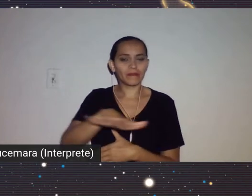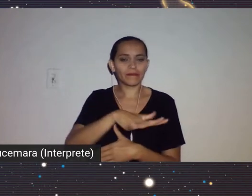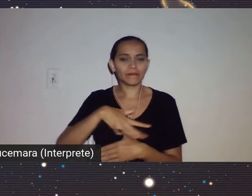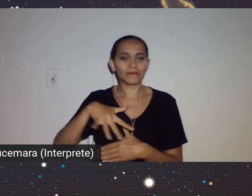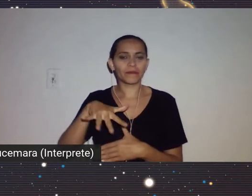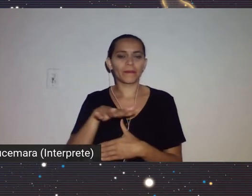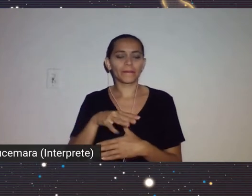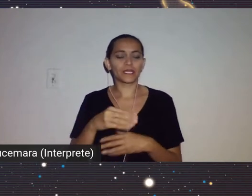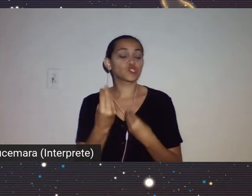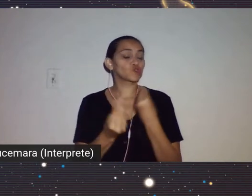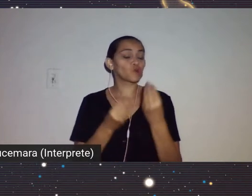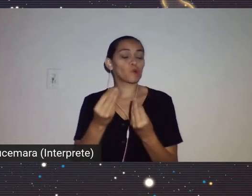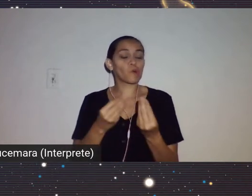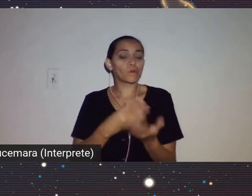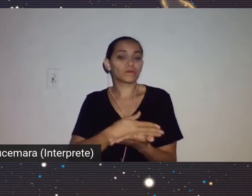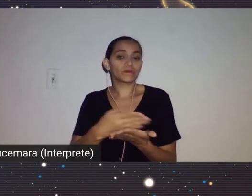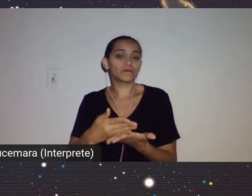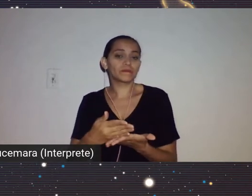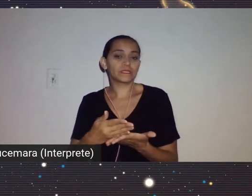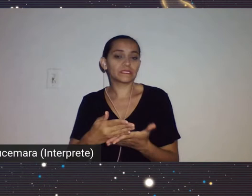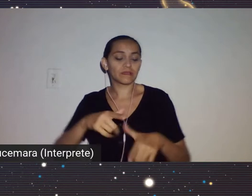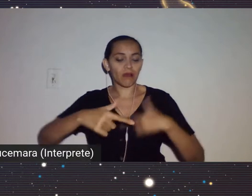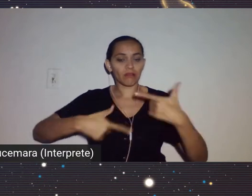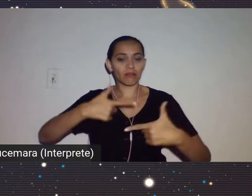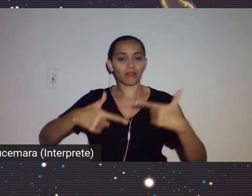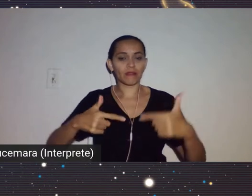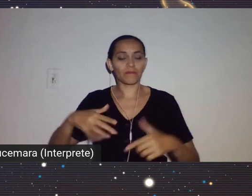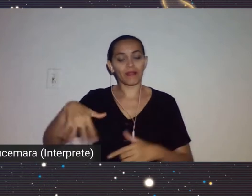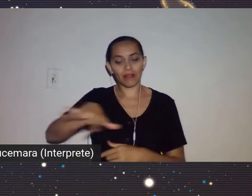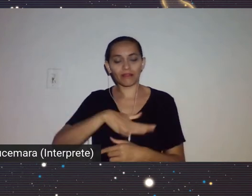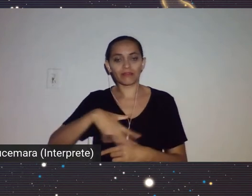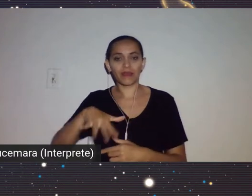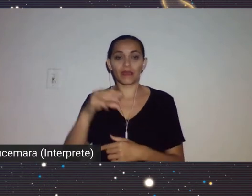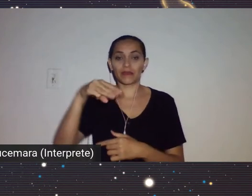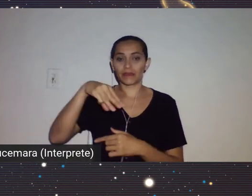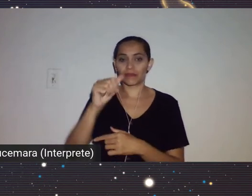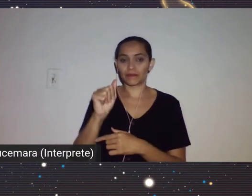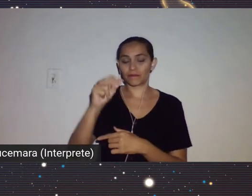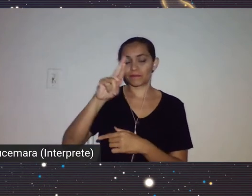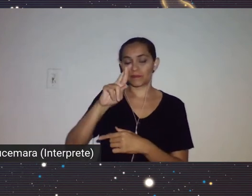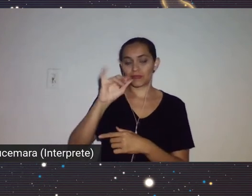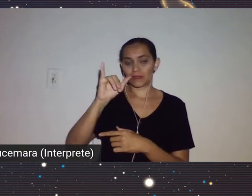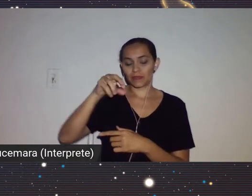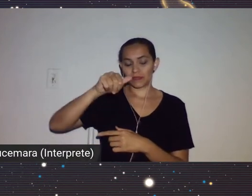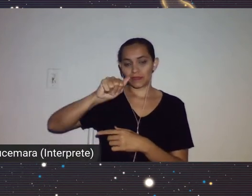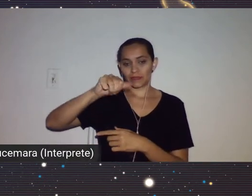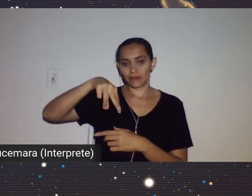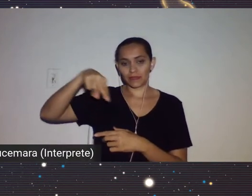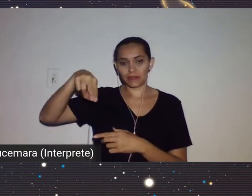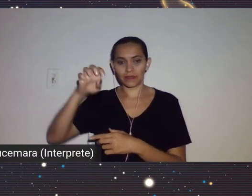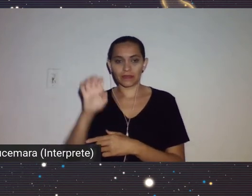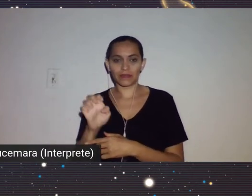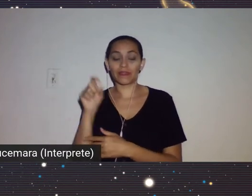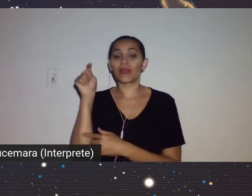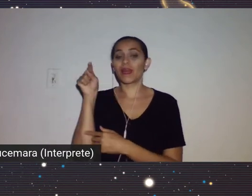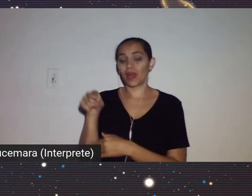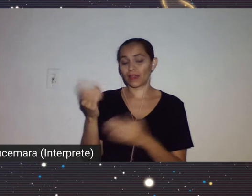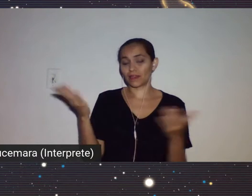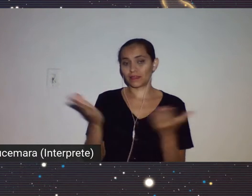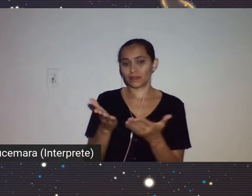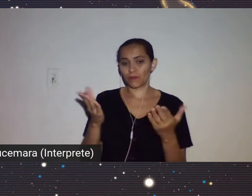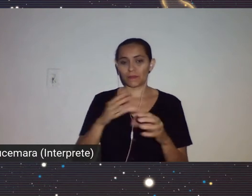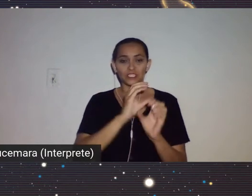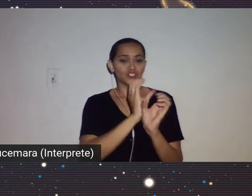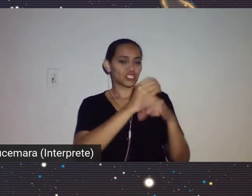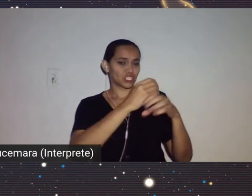Iniciar a Carreira na Área, pela Mariane Monteiro. A Mariane, ela é atualmente Research Engineer na DeepMind em Londres. Antes de